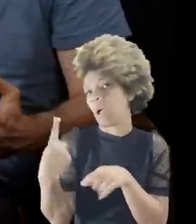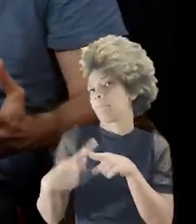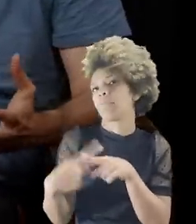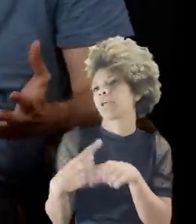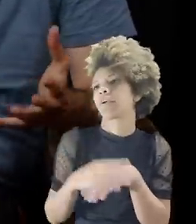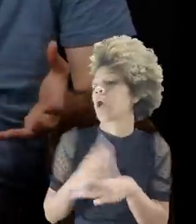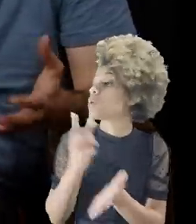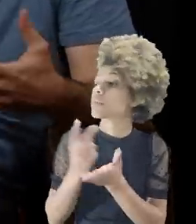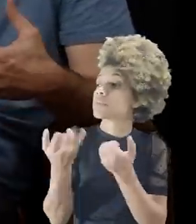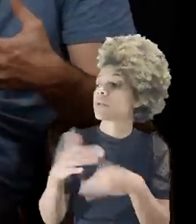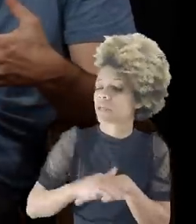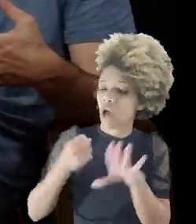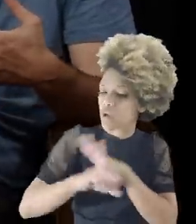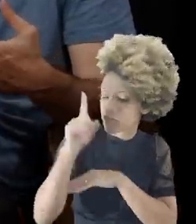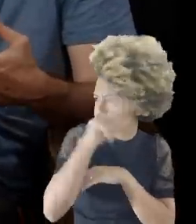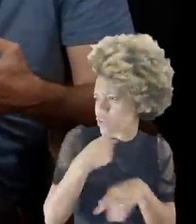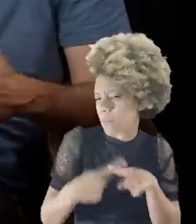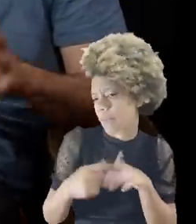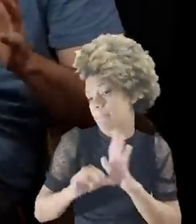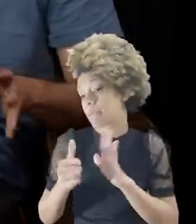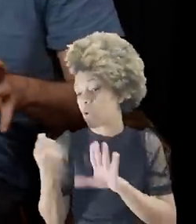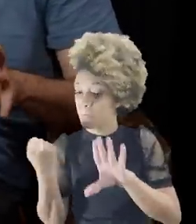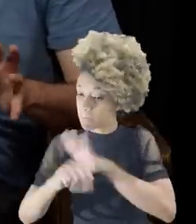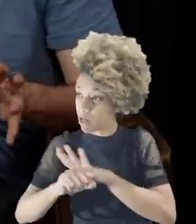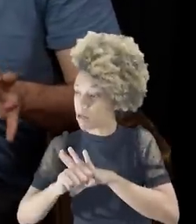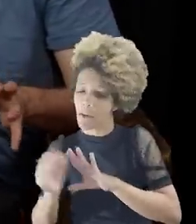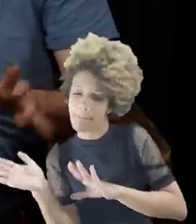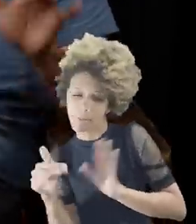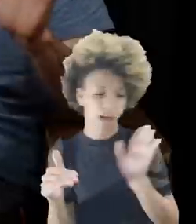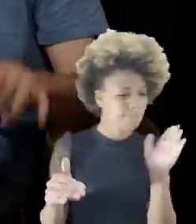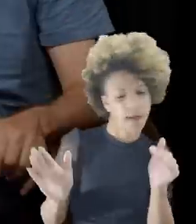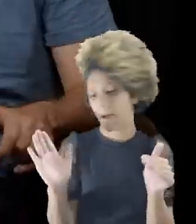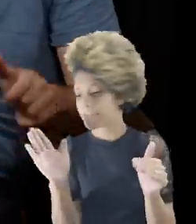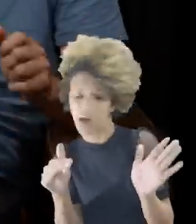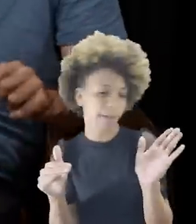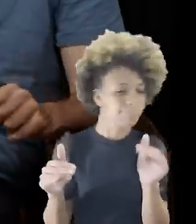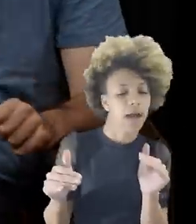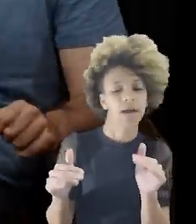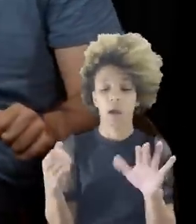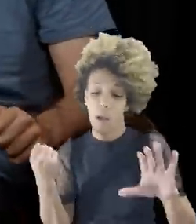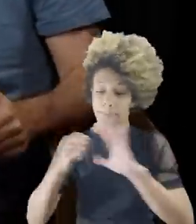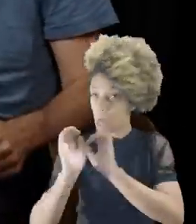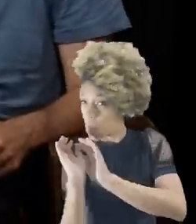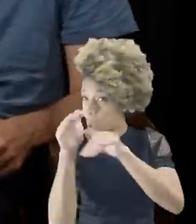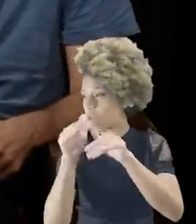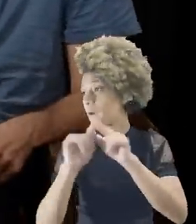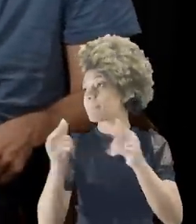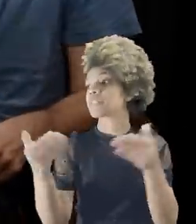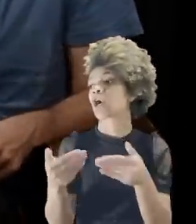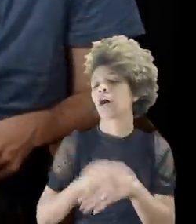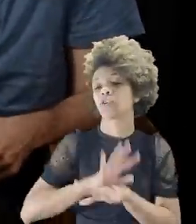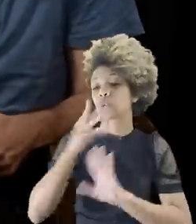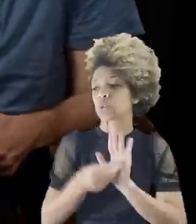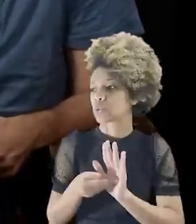porque sempre falou basquete ele é difícil porque porque primeiro você aprende a jogar vai ter com a mão direita vai ter com a mão esquerda arremessar fazer bandeja Tá